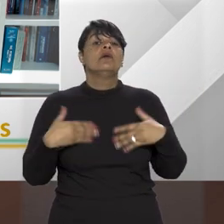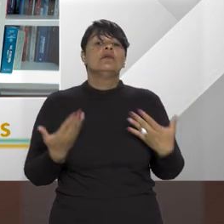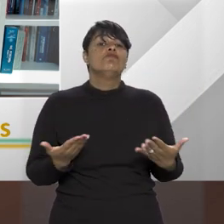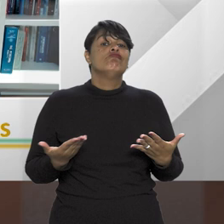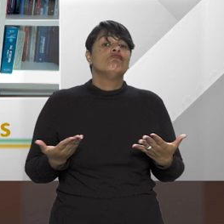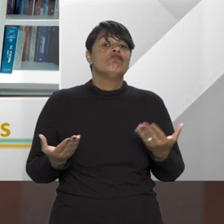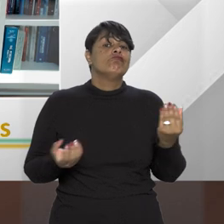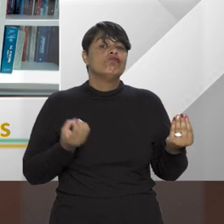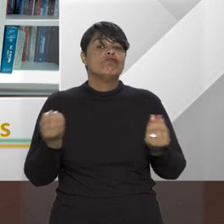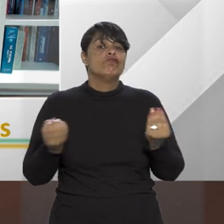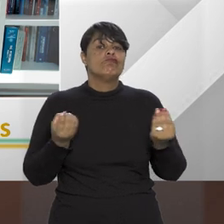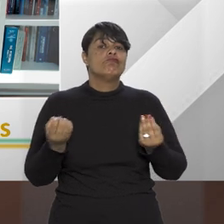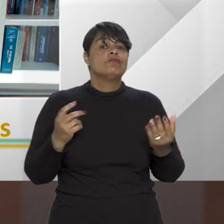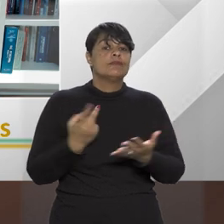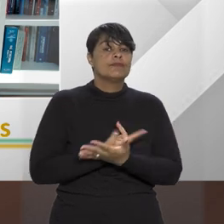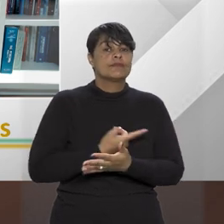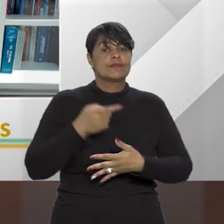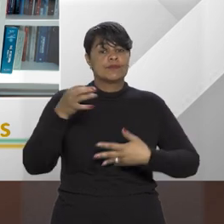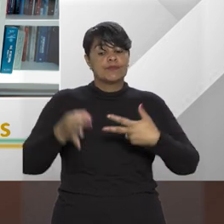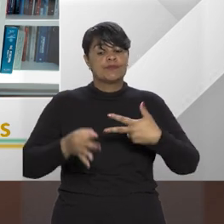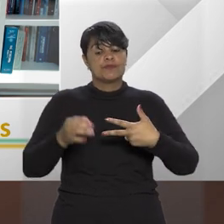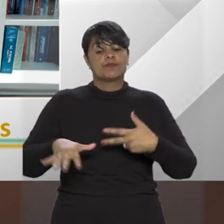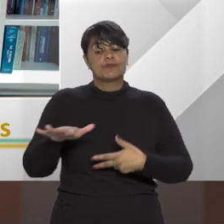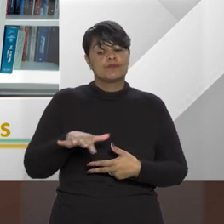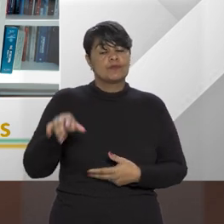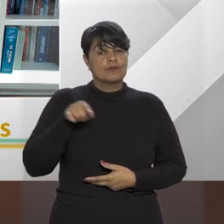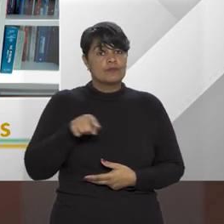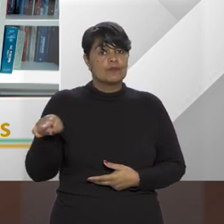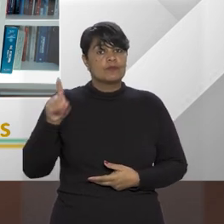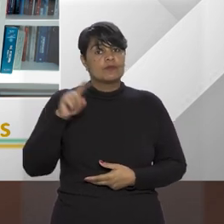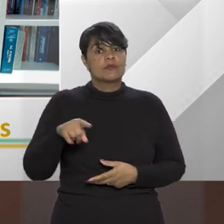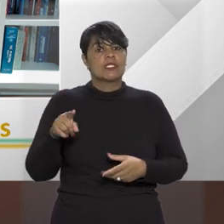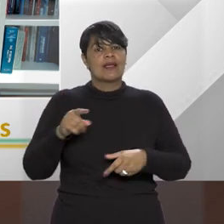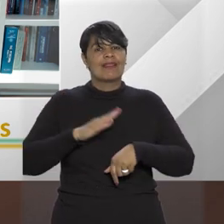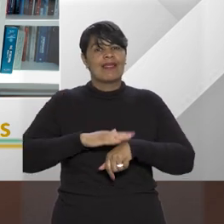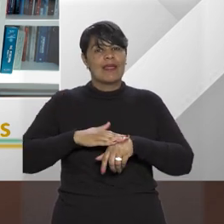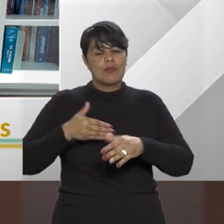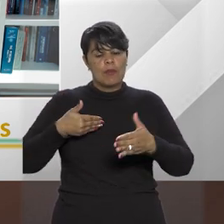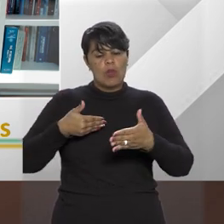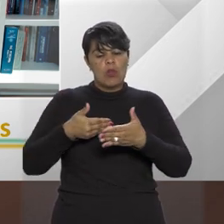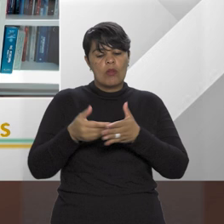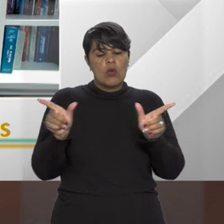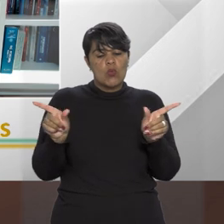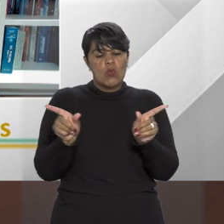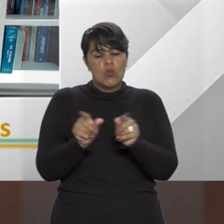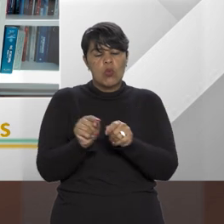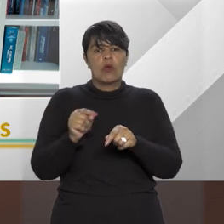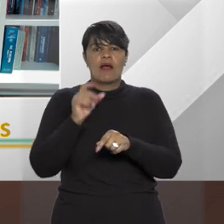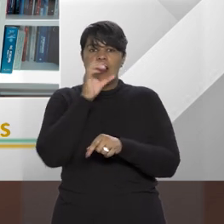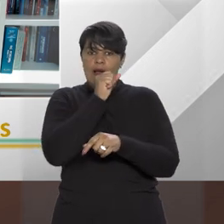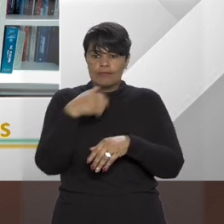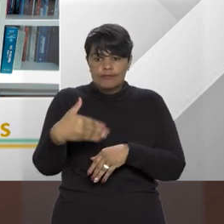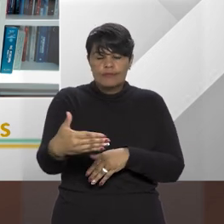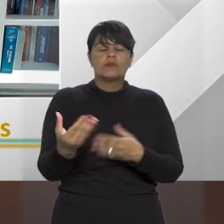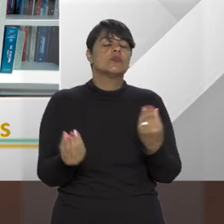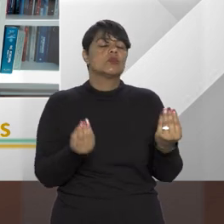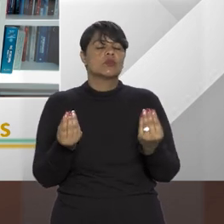tempo de tramitação dessas demandas. Pois E bem, com bem minha cara. resoluções, boas resoluções, vale salientar,